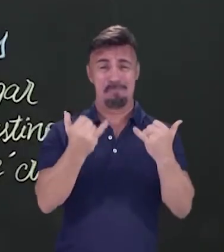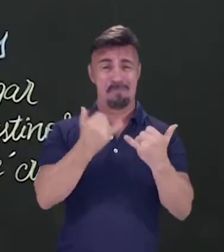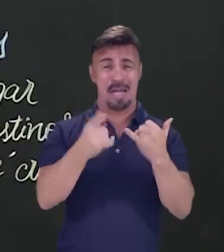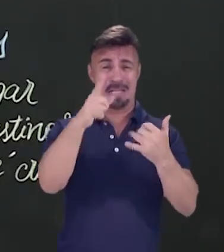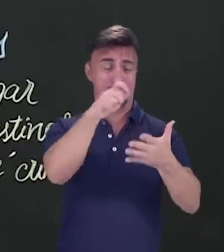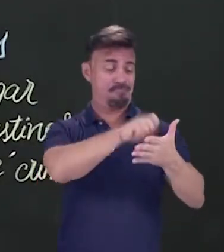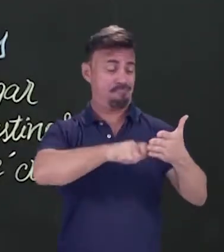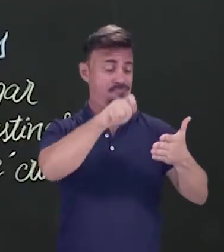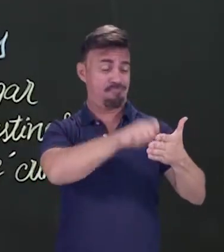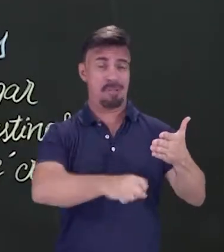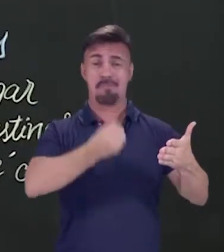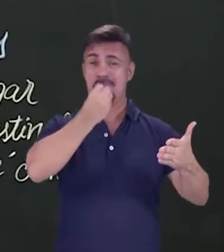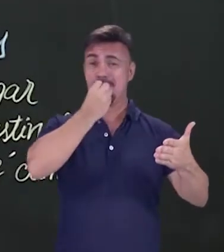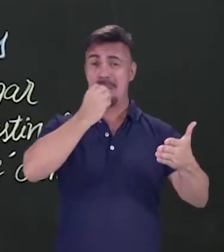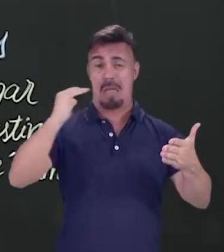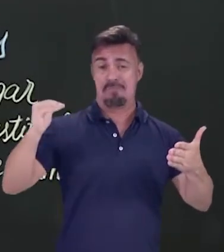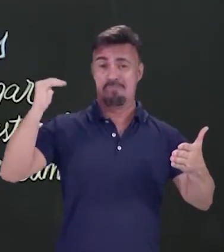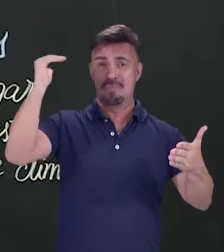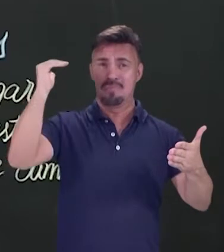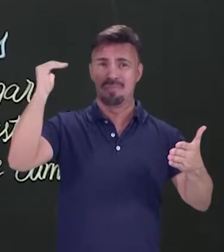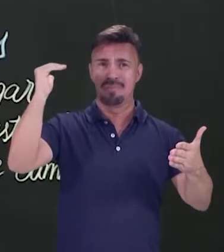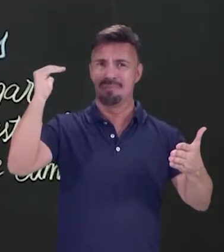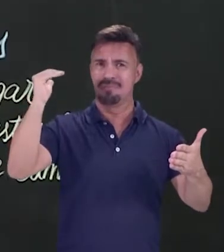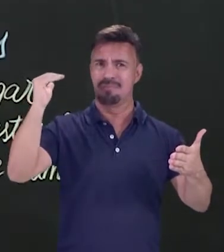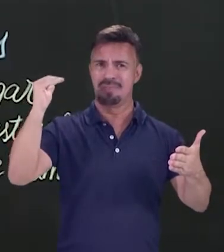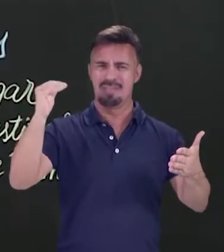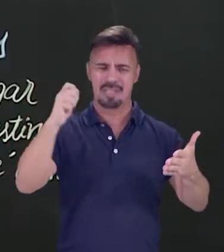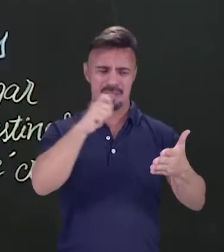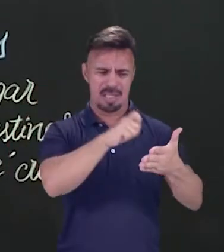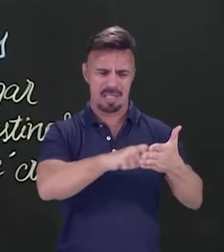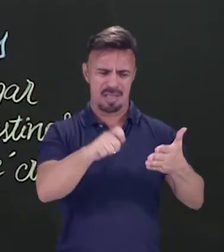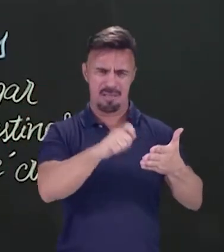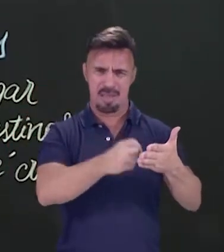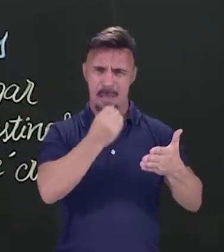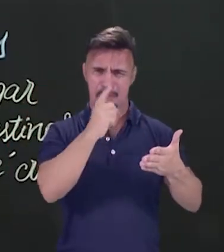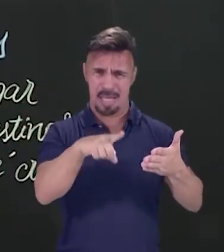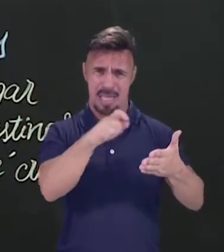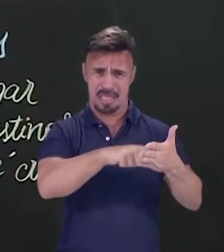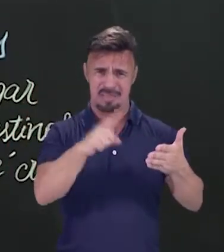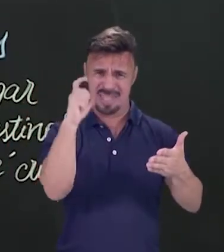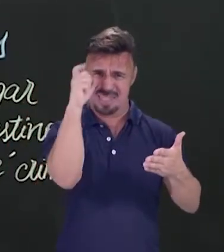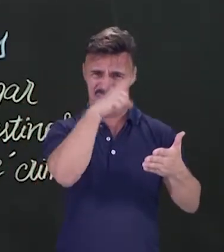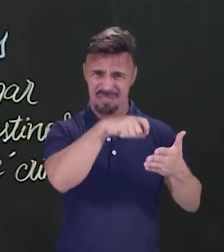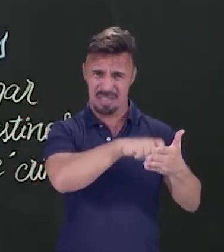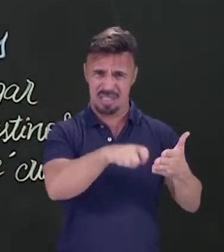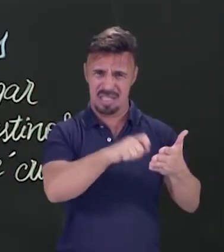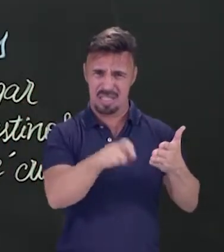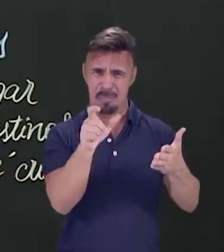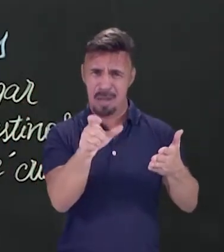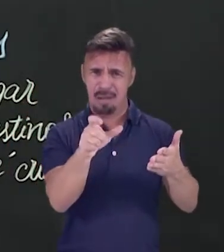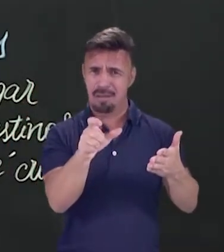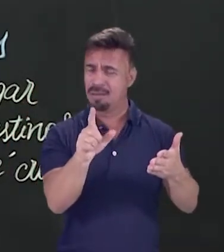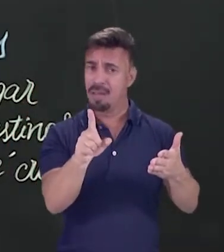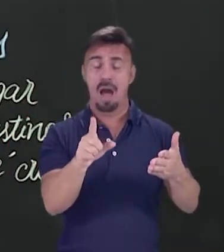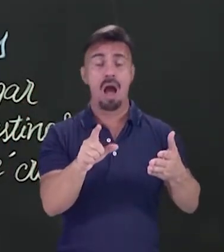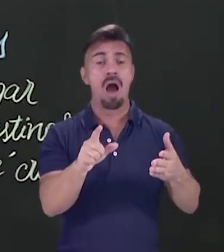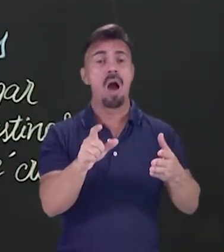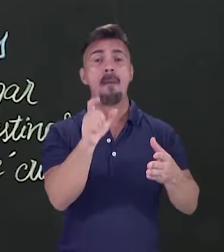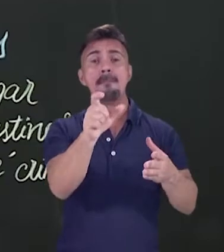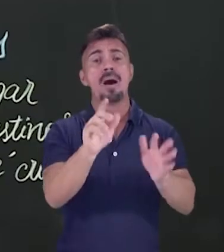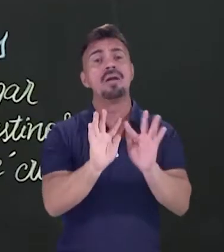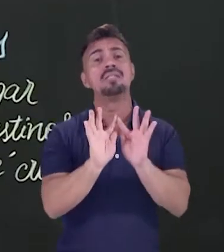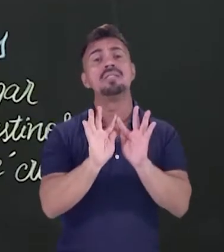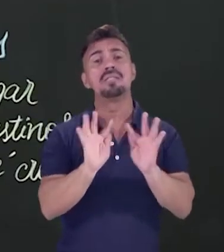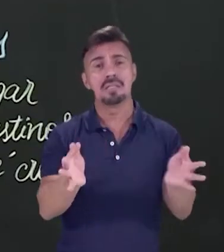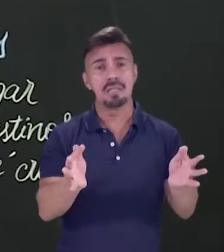está escrevendo bem. Escrever bem não é escrever difícil. Escrever bem é escrever de uma forma que o leitor, que o seu público-alvo consiga entender. Porque